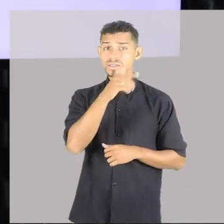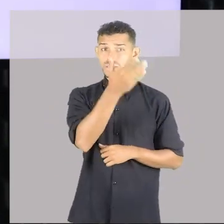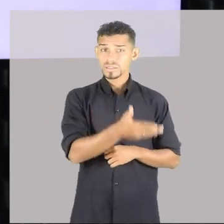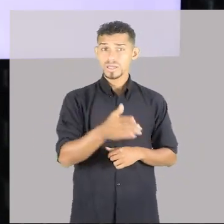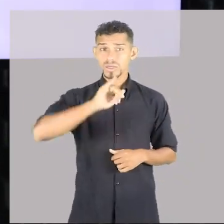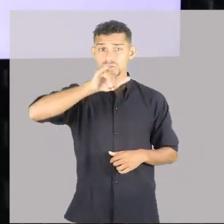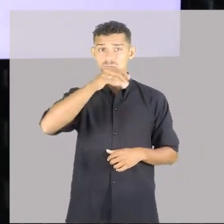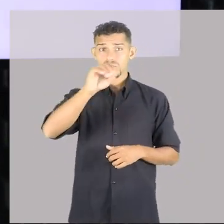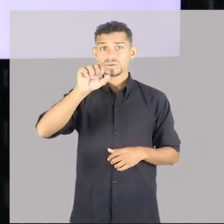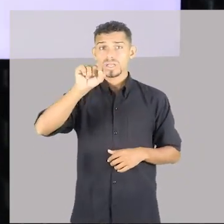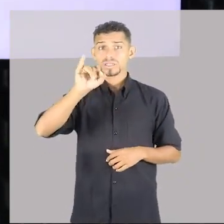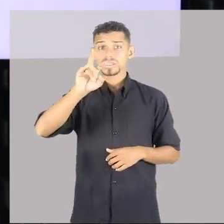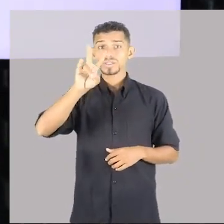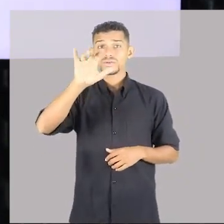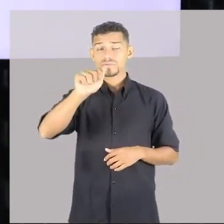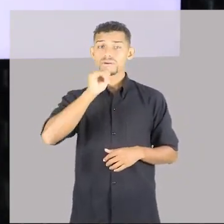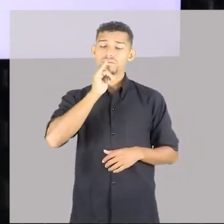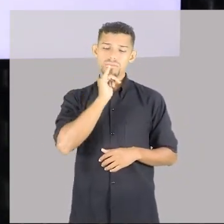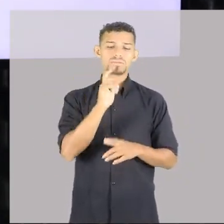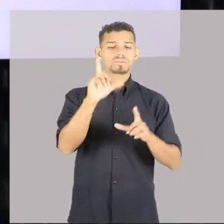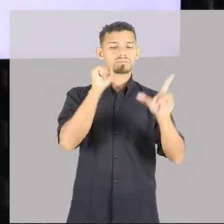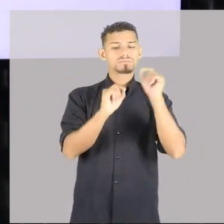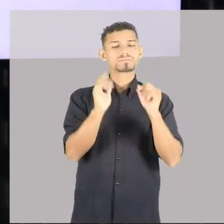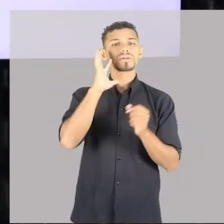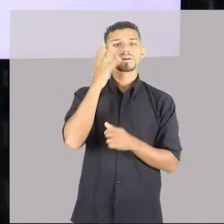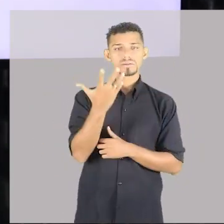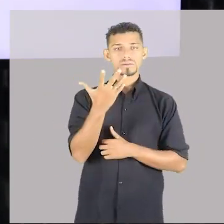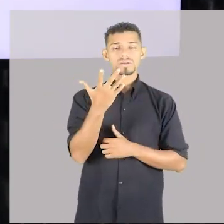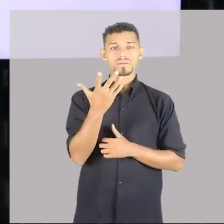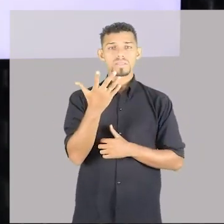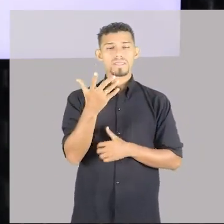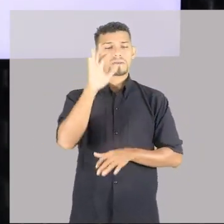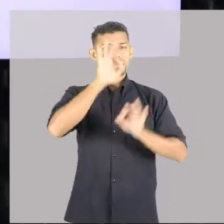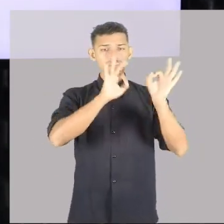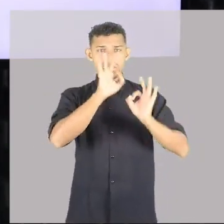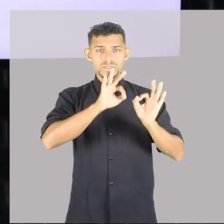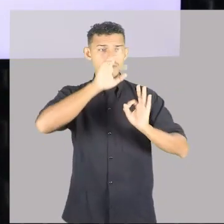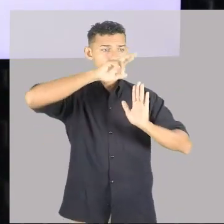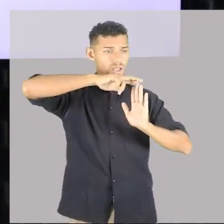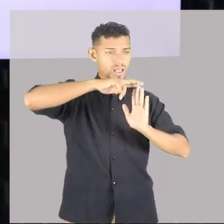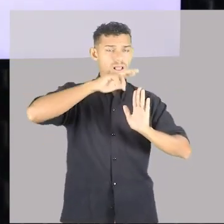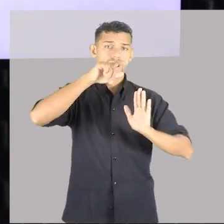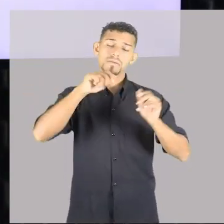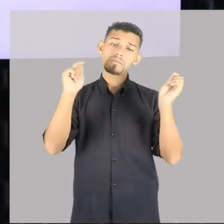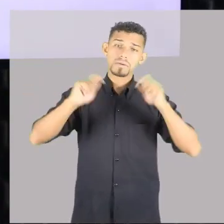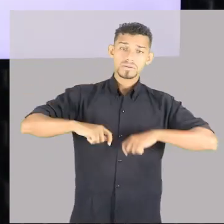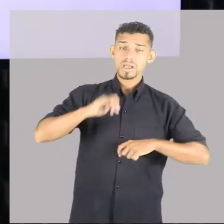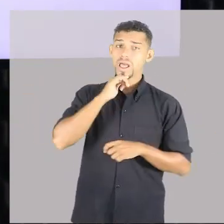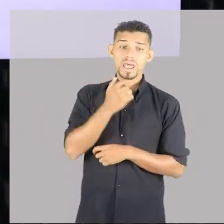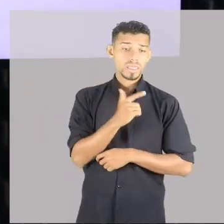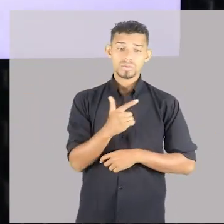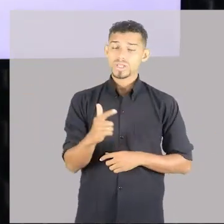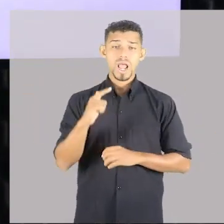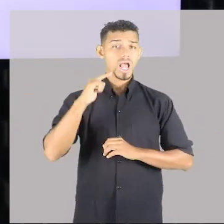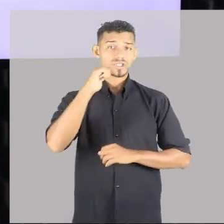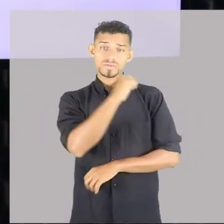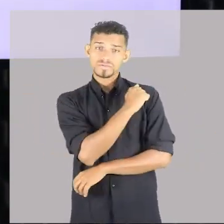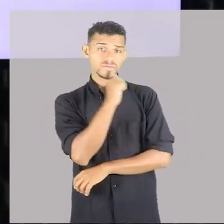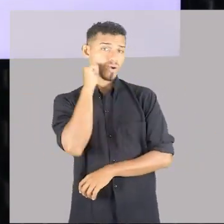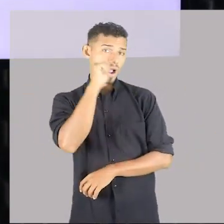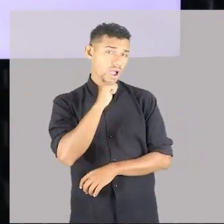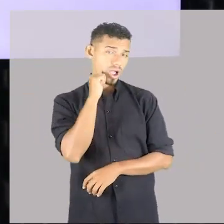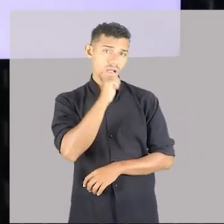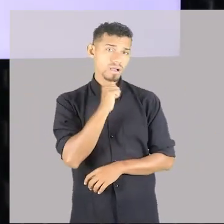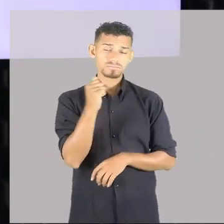Silva, ele recebeu uma decisão contra ele. Quando ele for fazer o recurso, que pode ser sem advogado, porque a lei de